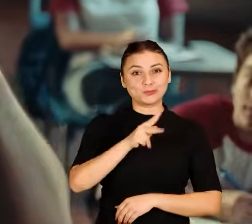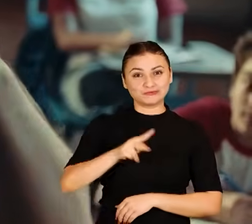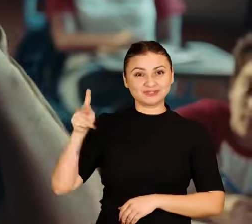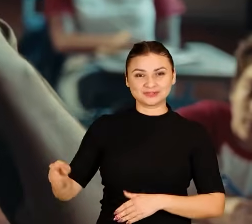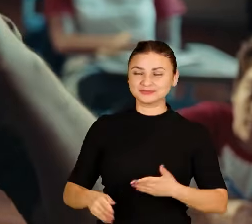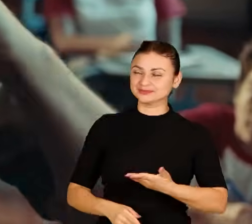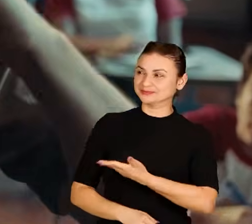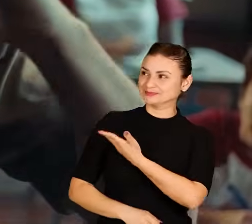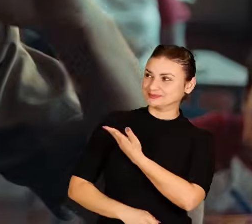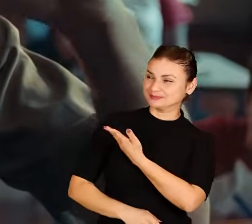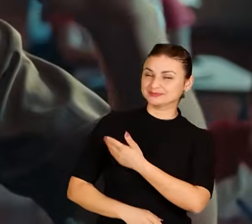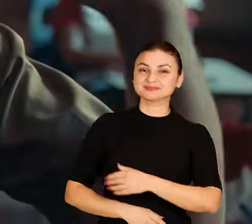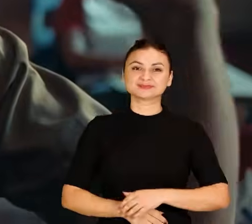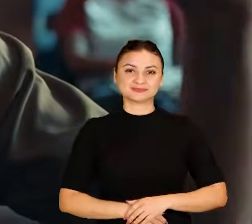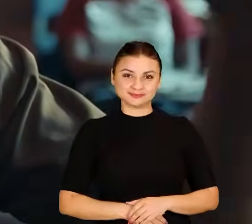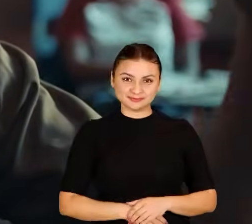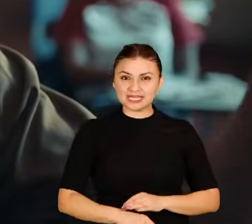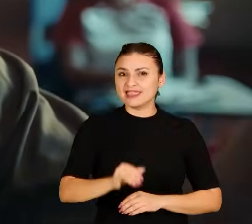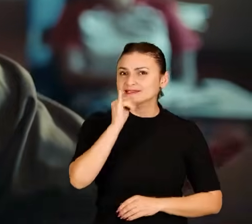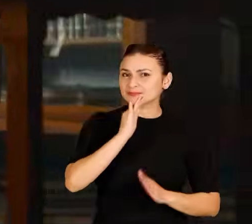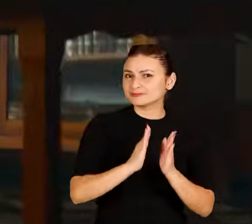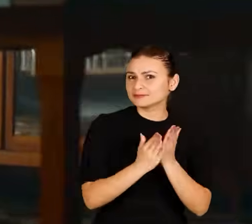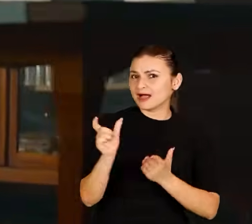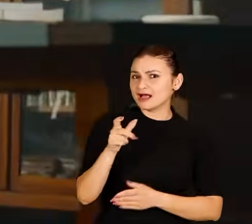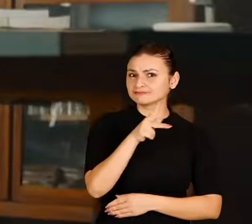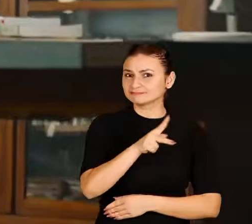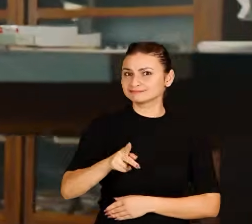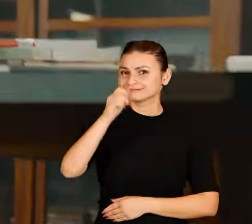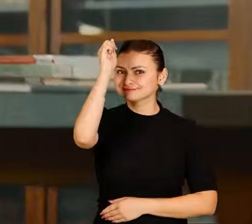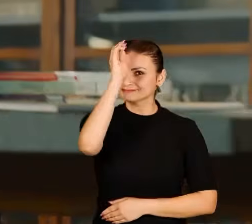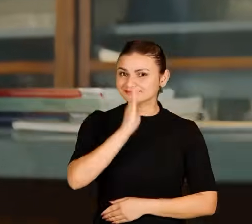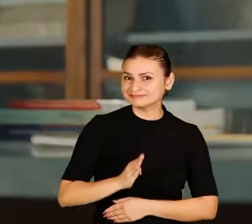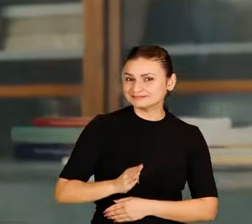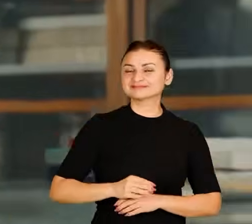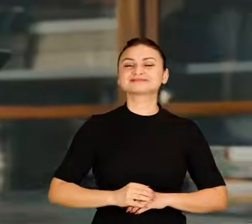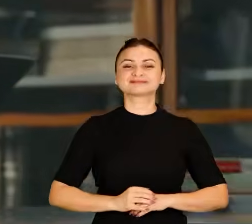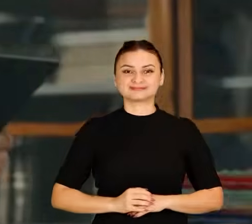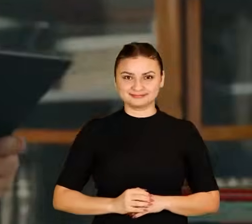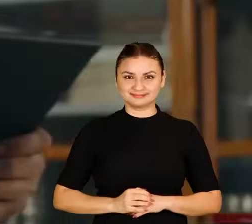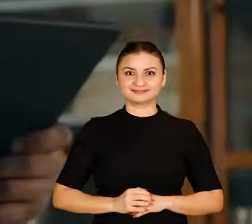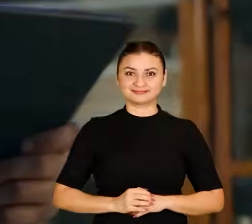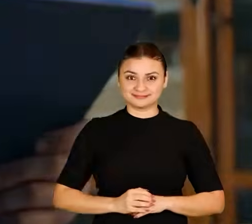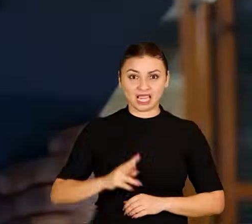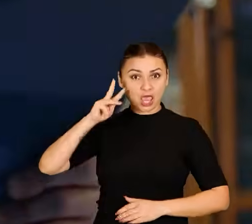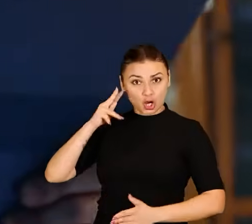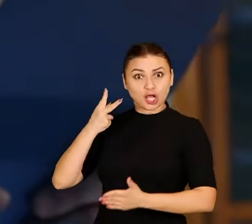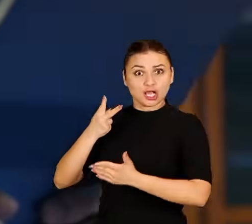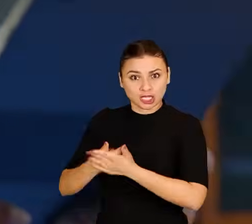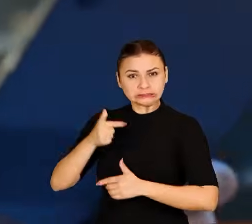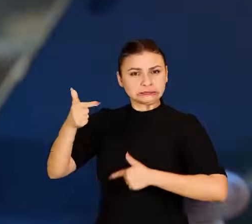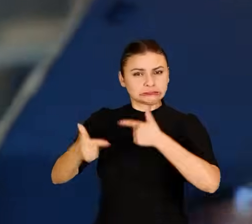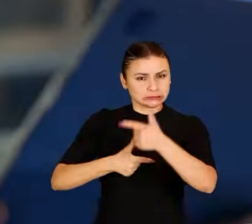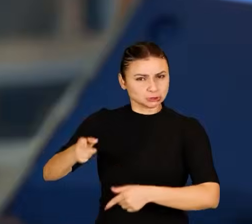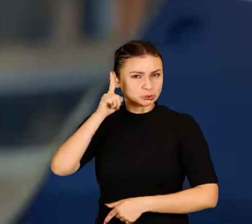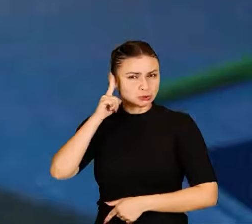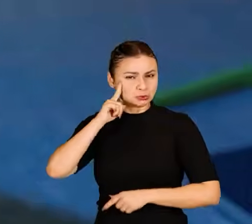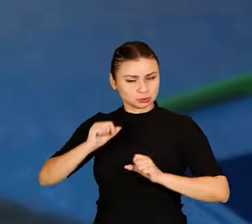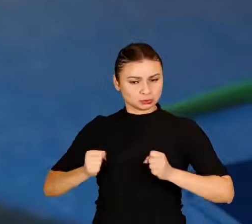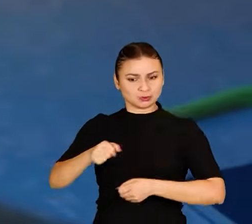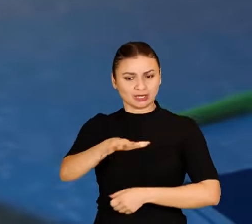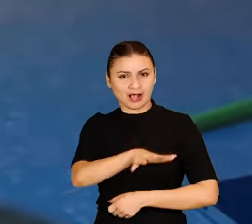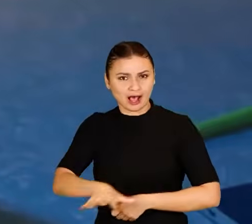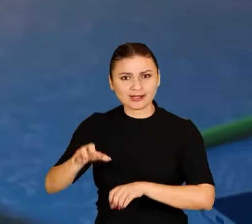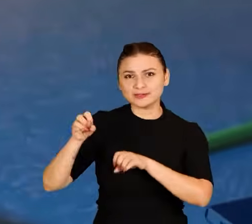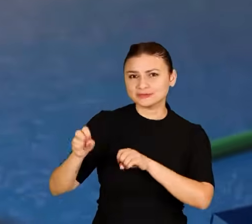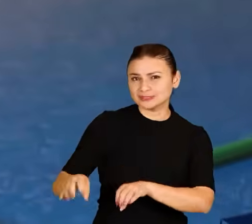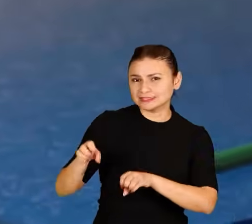professor. São iniciativas como a Carteira Nacional Docente do Brasil, Um reconhecimento à dedicação de quem trabalha todos os